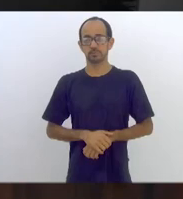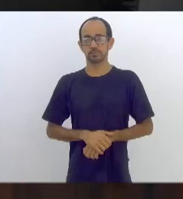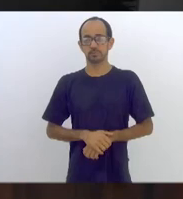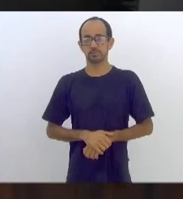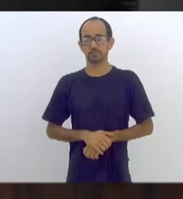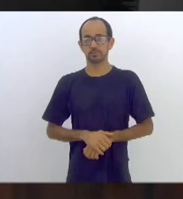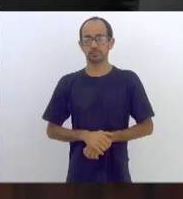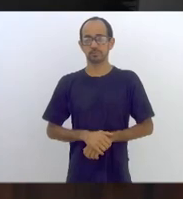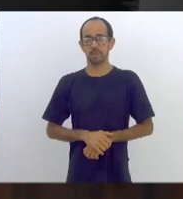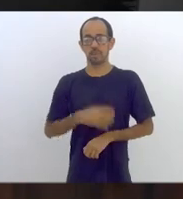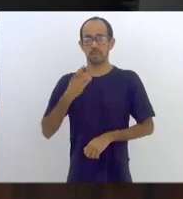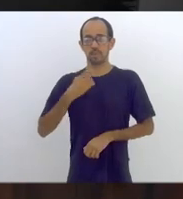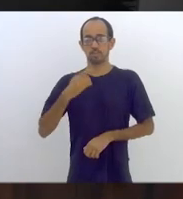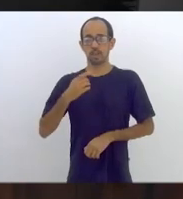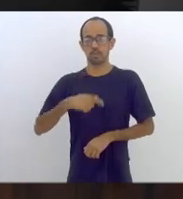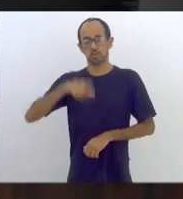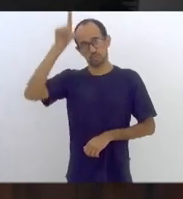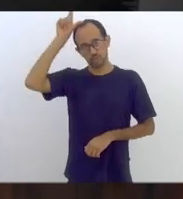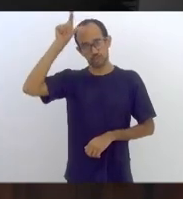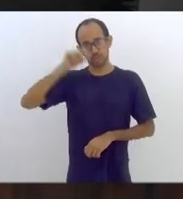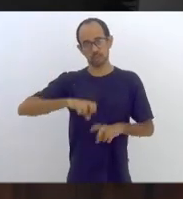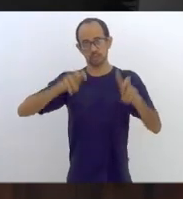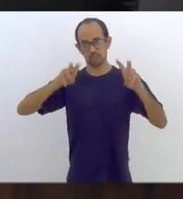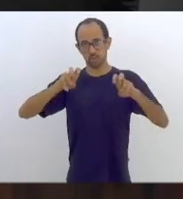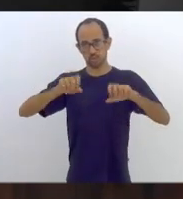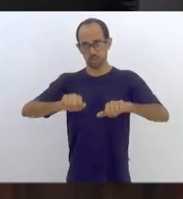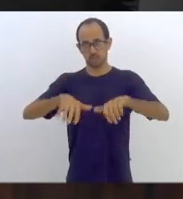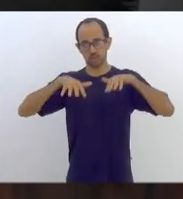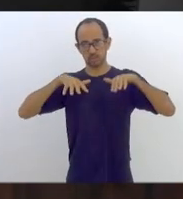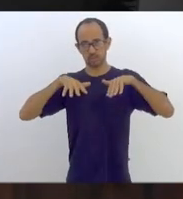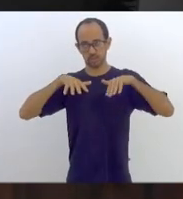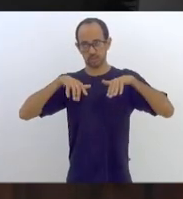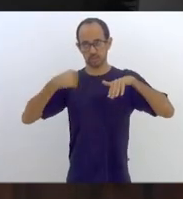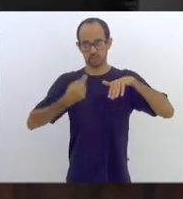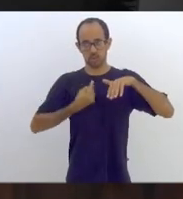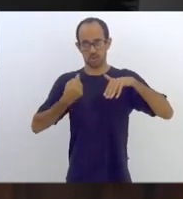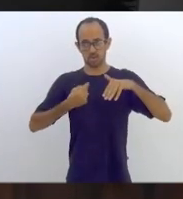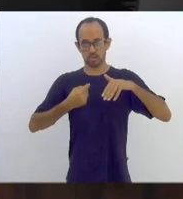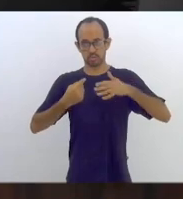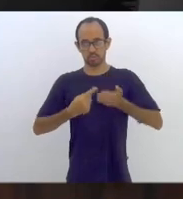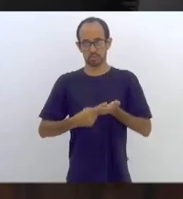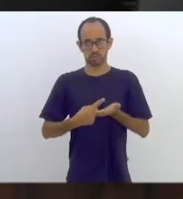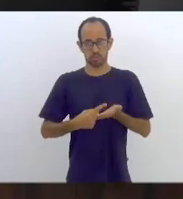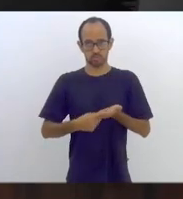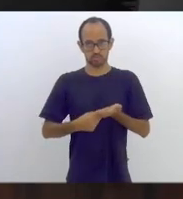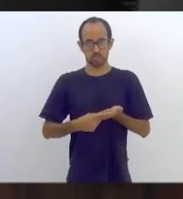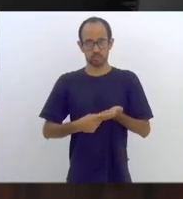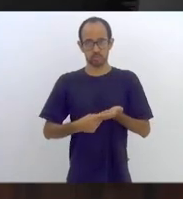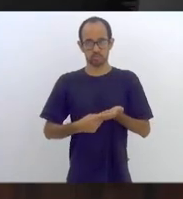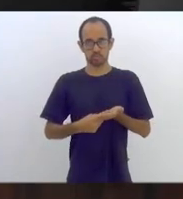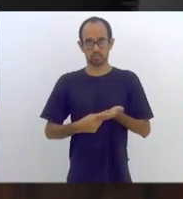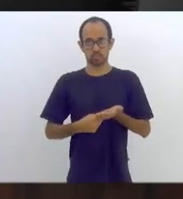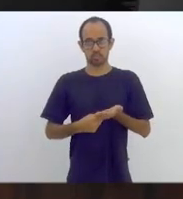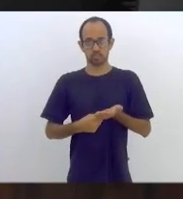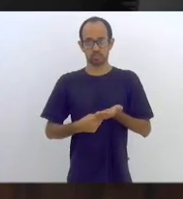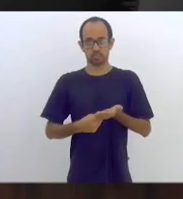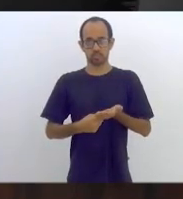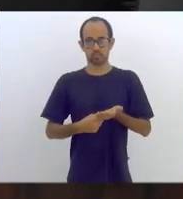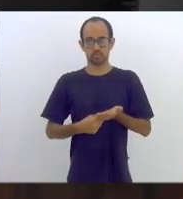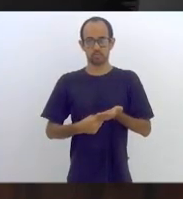deputado Luís relação às audiências que ficamos de marcar eu